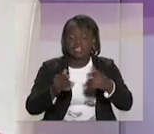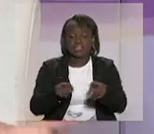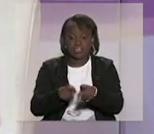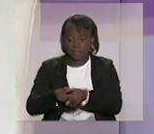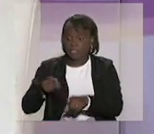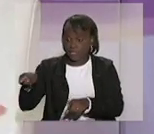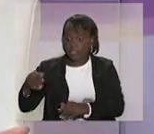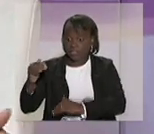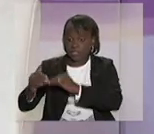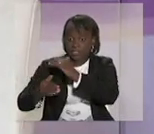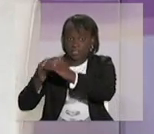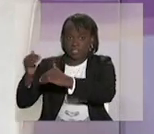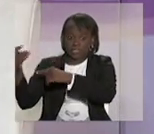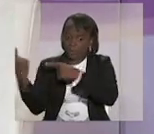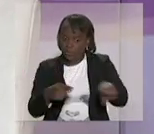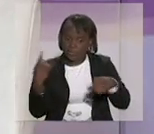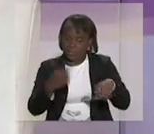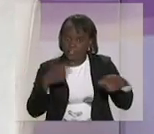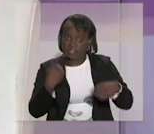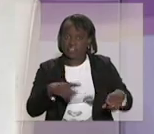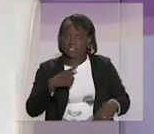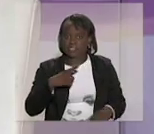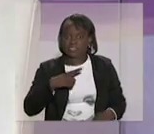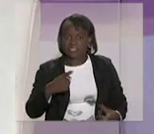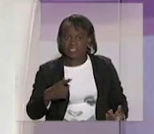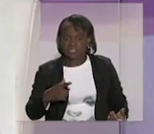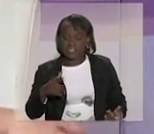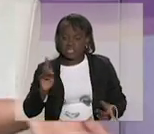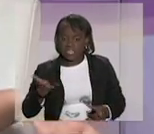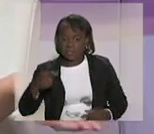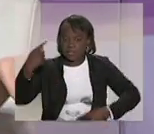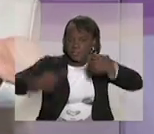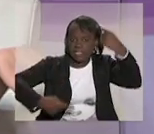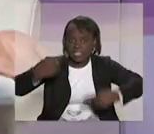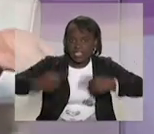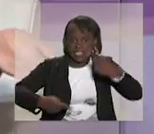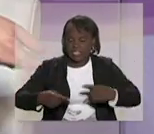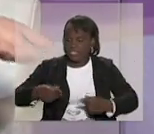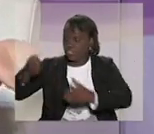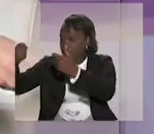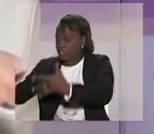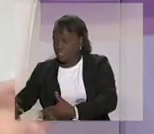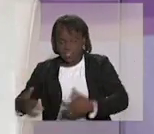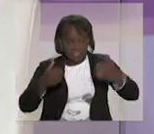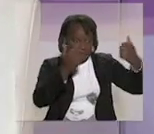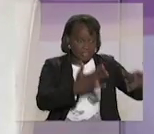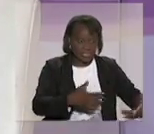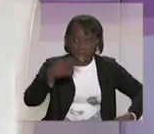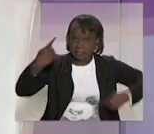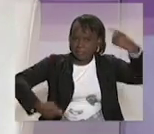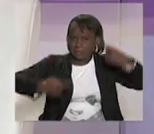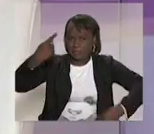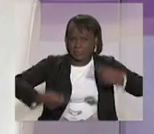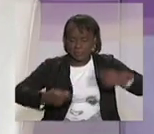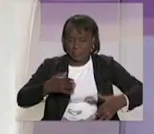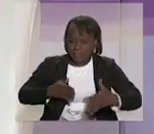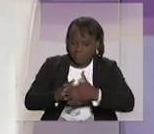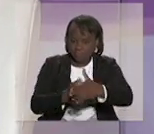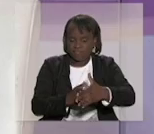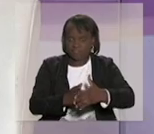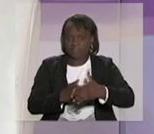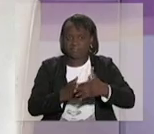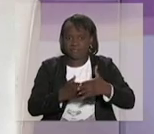avanço da mulher, mais cresce também os discursos contra isso, né? Então você tem sempre essa batalha narrativa, digamos assim,